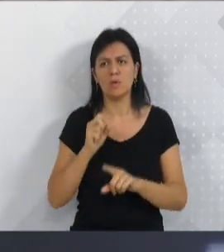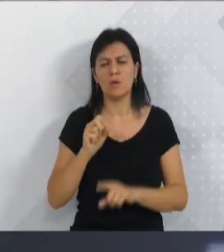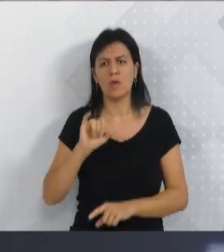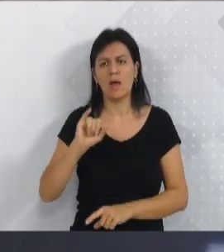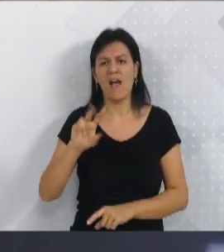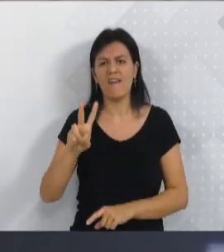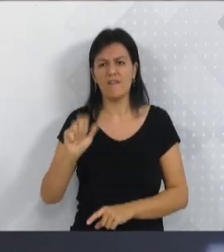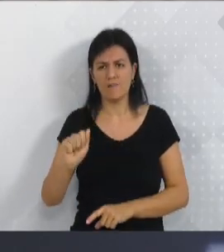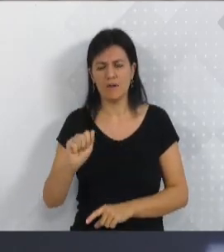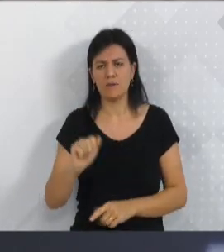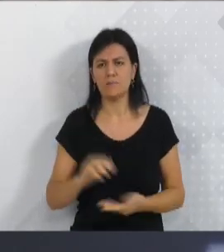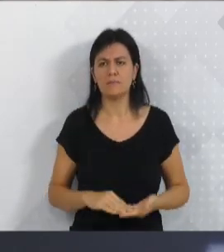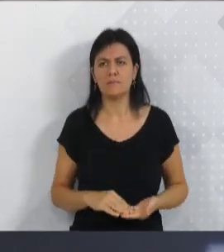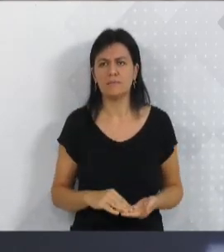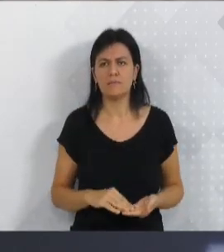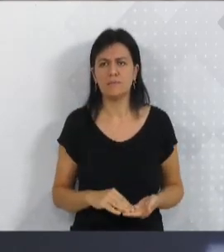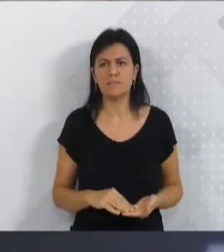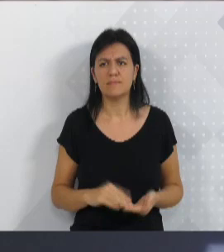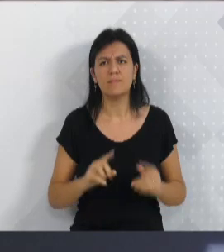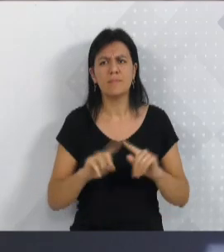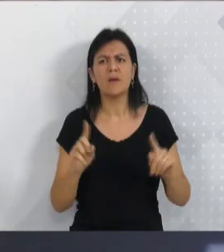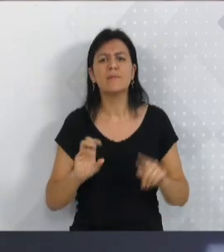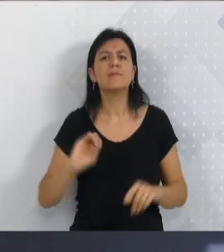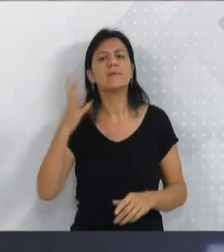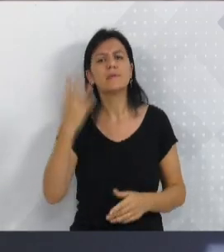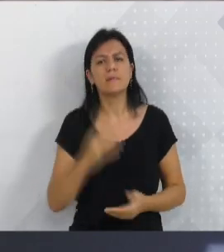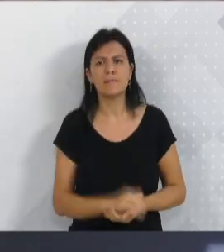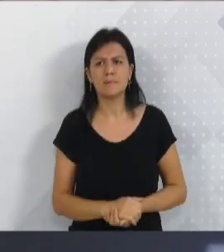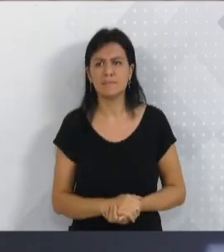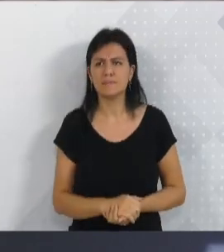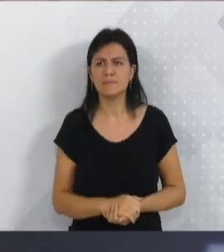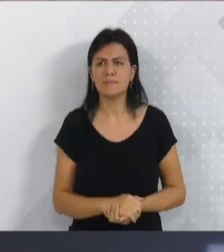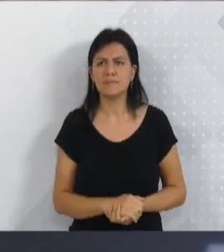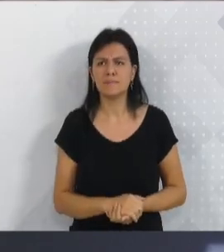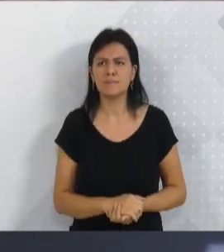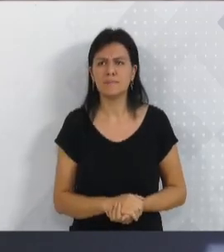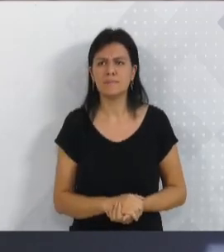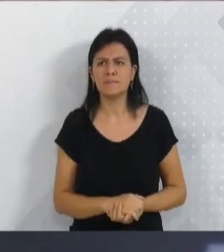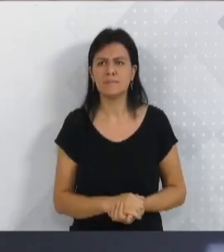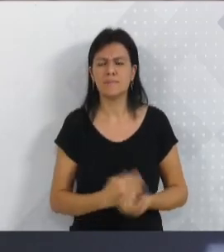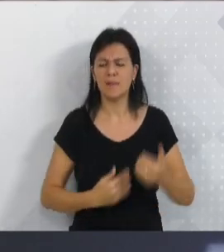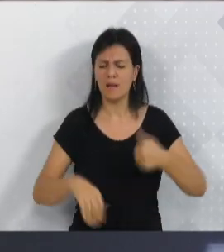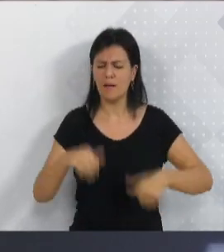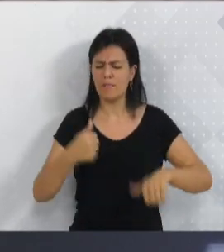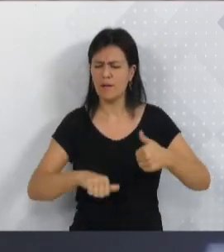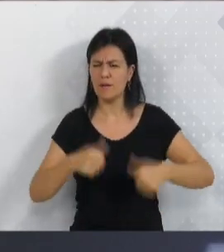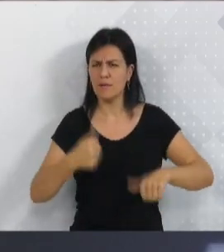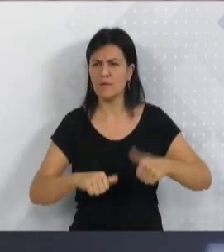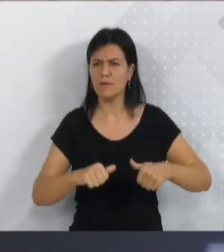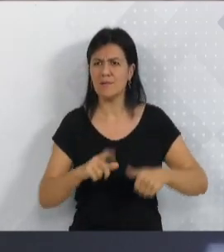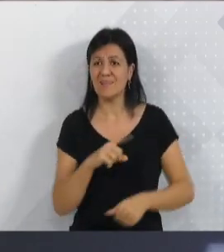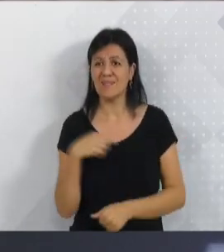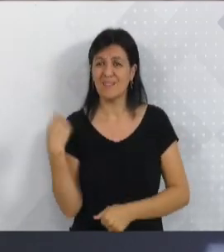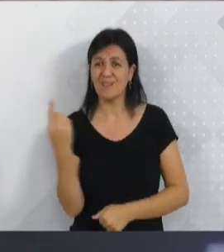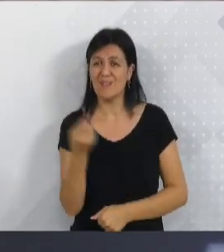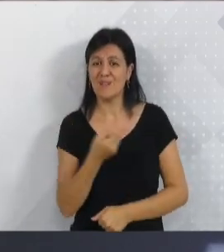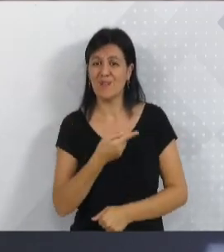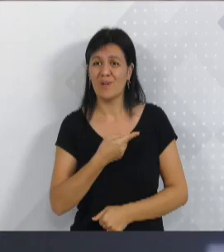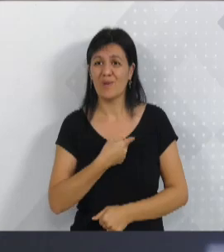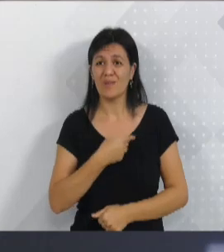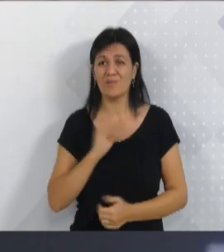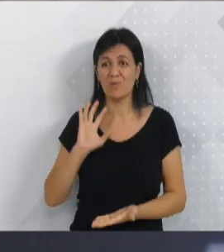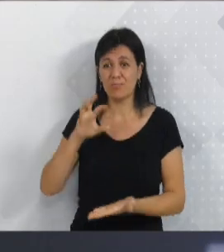né então mas o que que acontece é um analisando friamente assim nós vamos centralizar